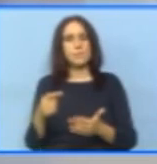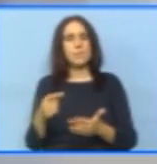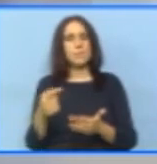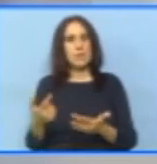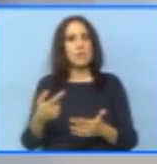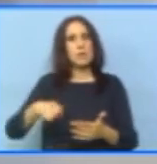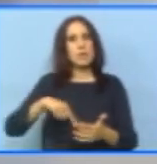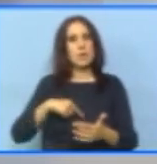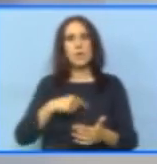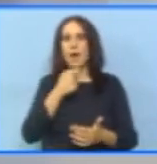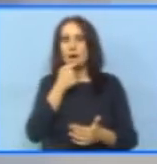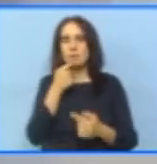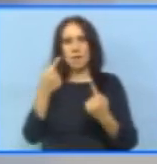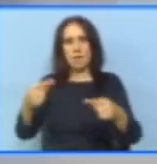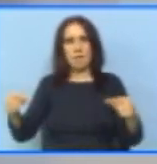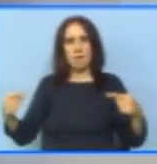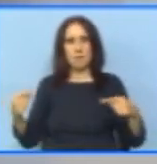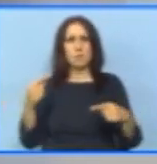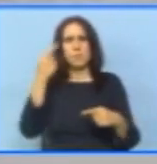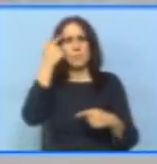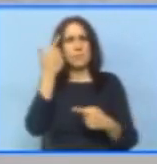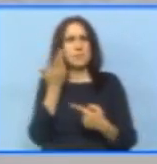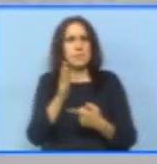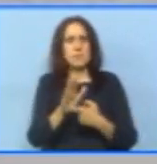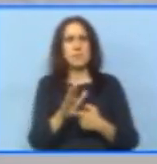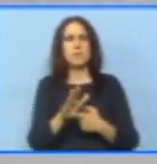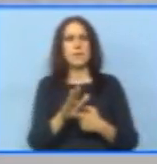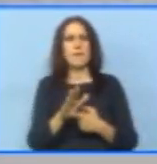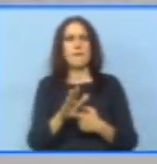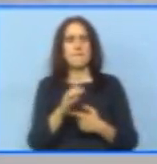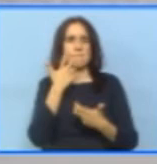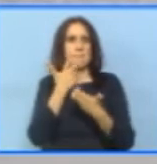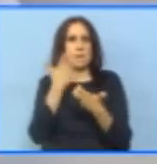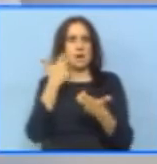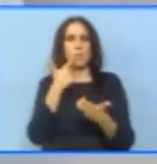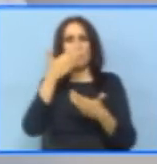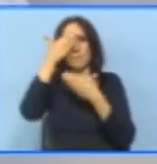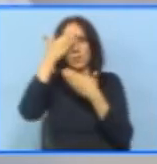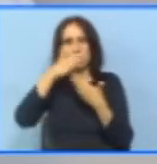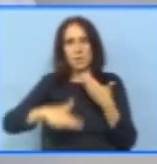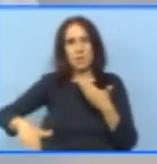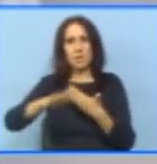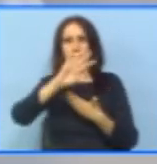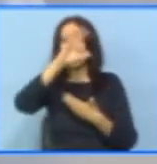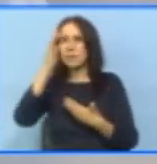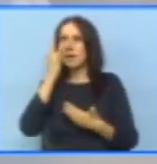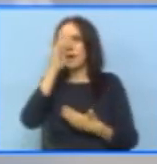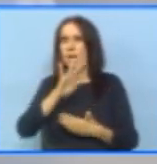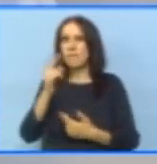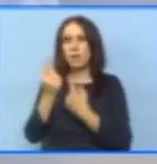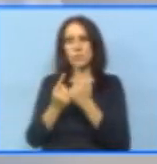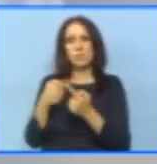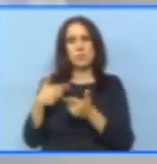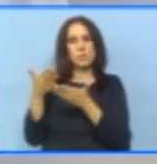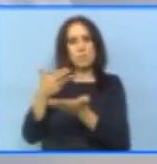que nós precisamos e estamos, estou a pensar nos casos mais flagrantes do Médio Oriente e alguns países de África, que estamos com ajuda